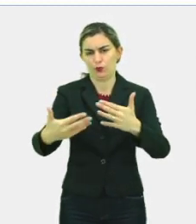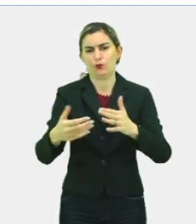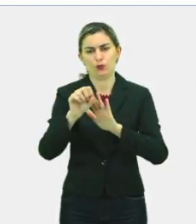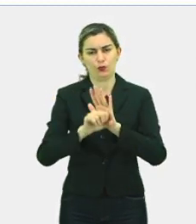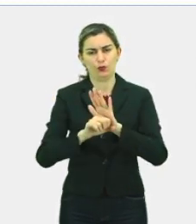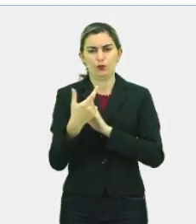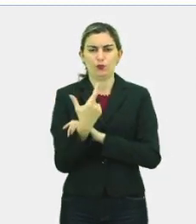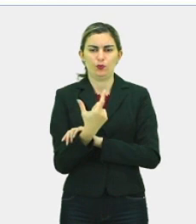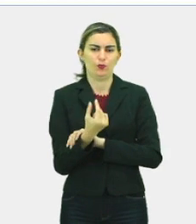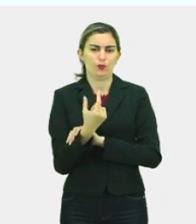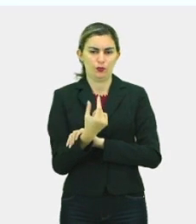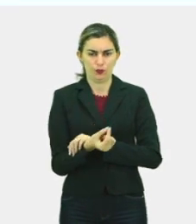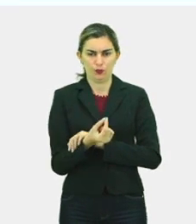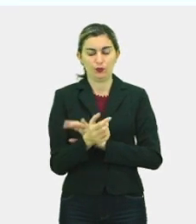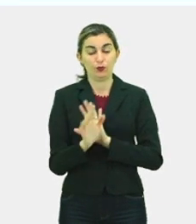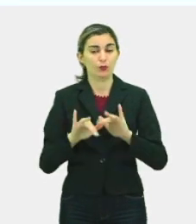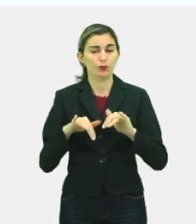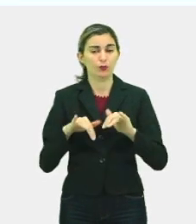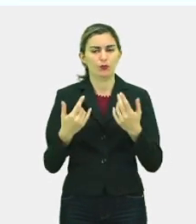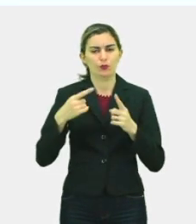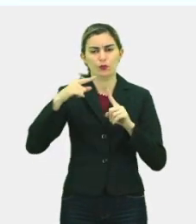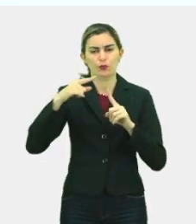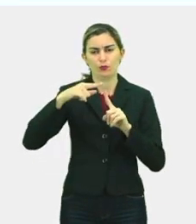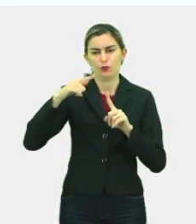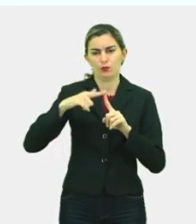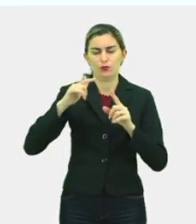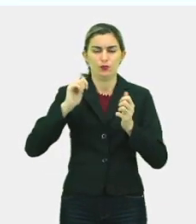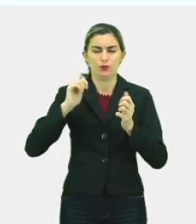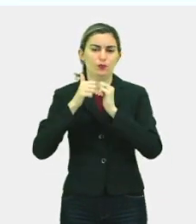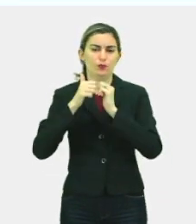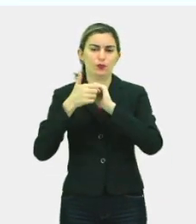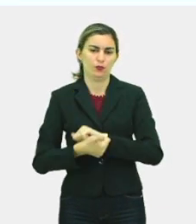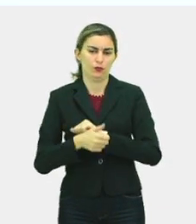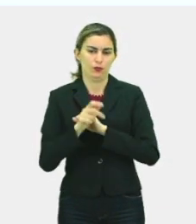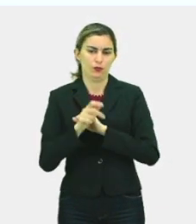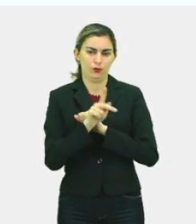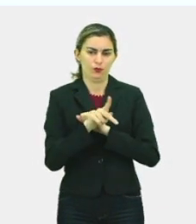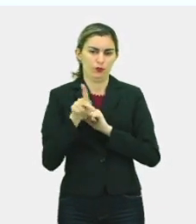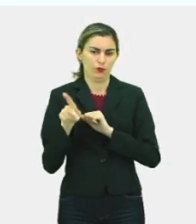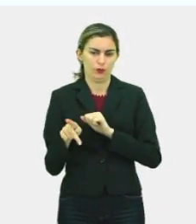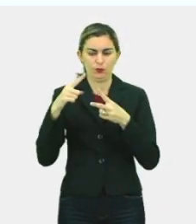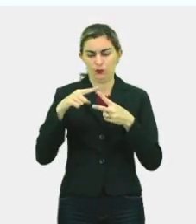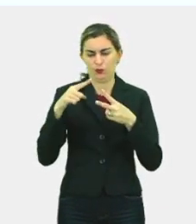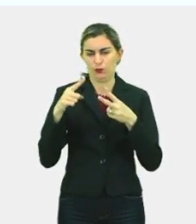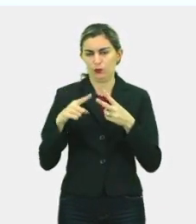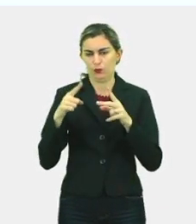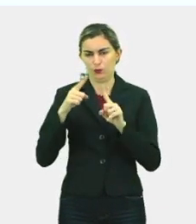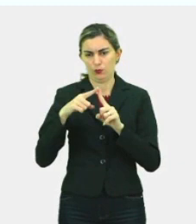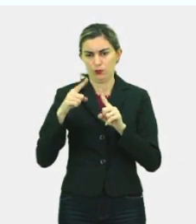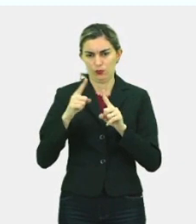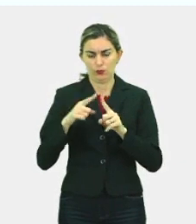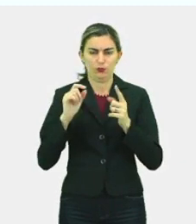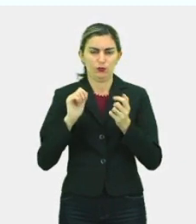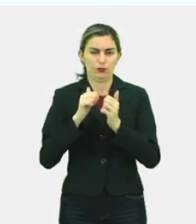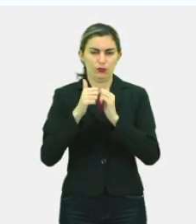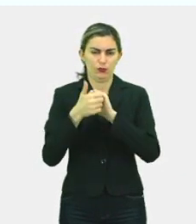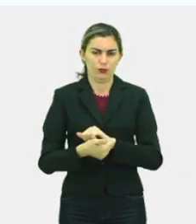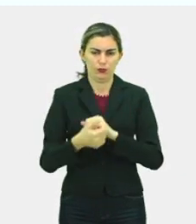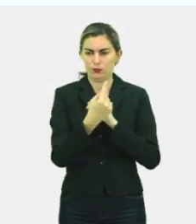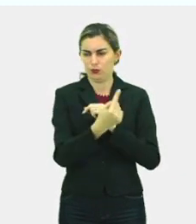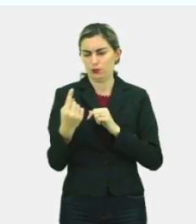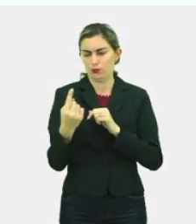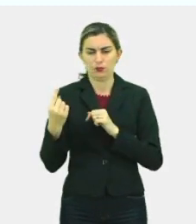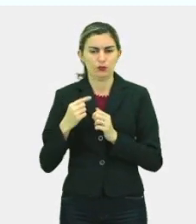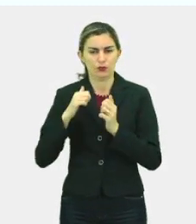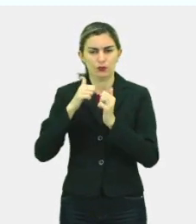no século XX. E quais são os tipos de esporte, professora? Existem duas categorias, os esportes considerados